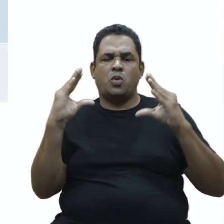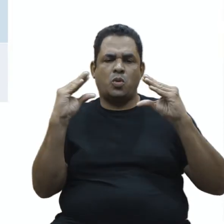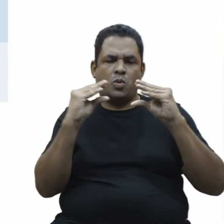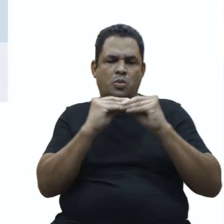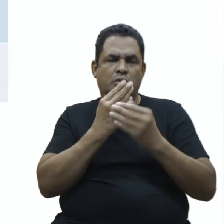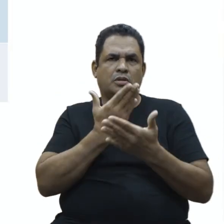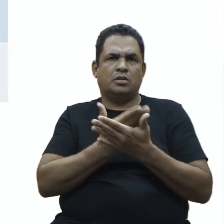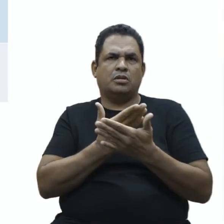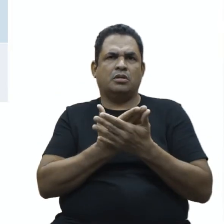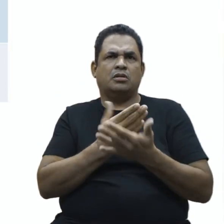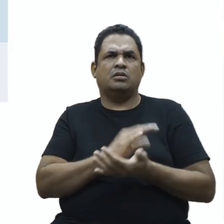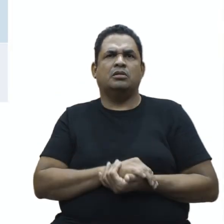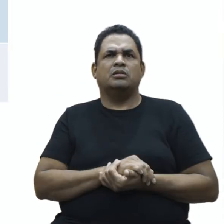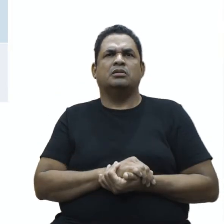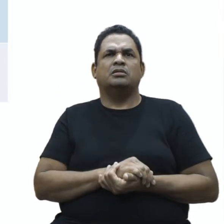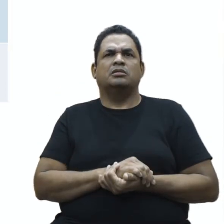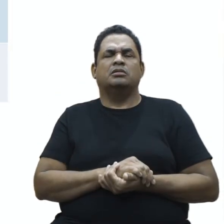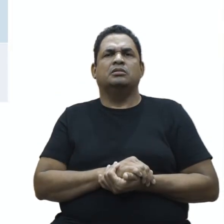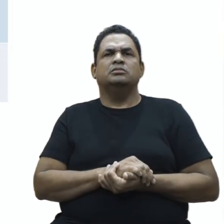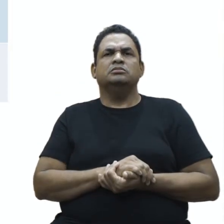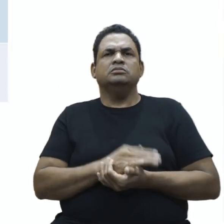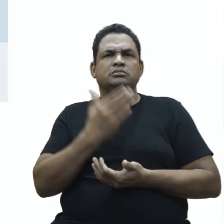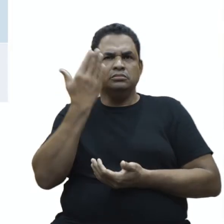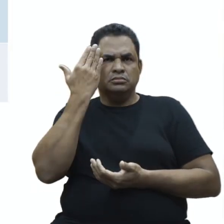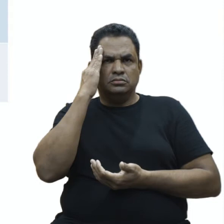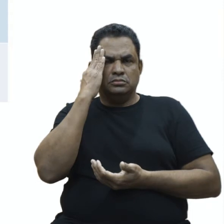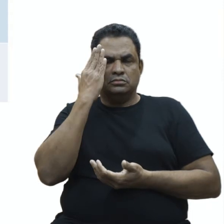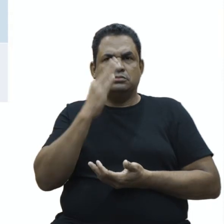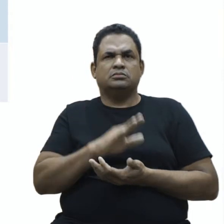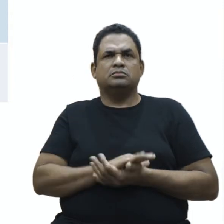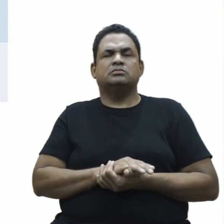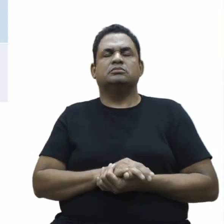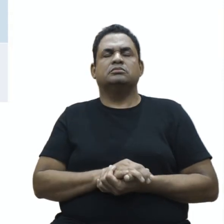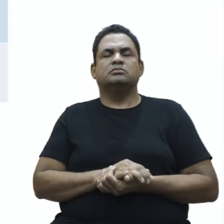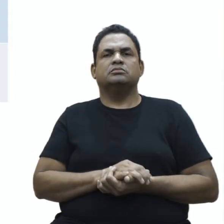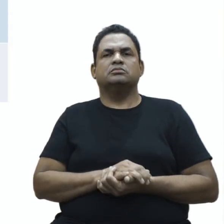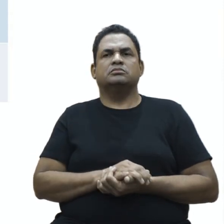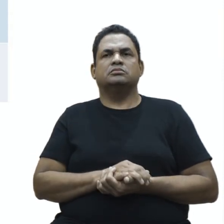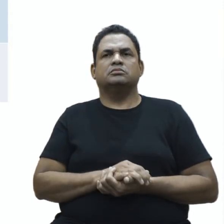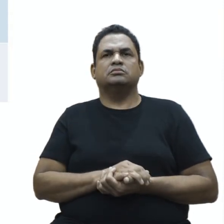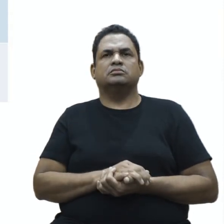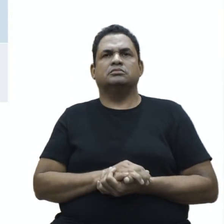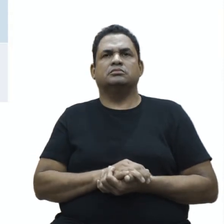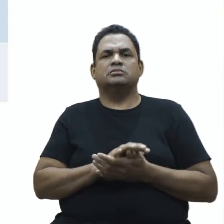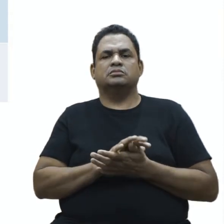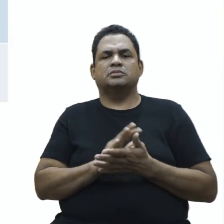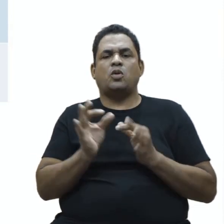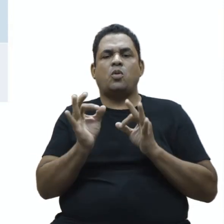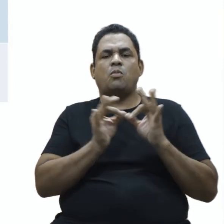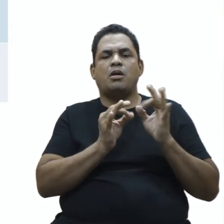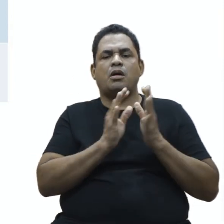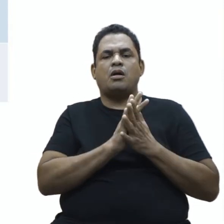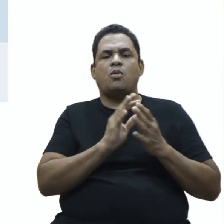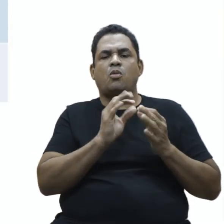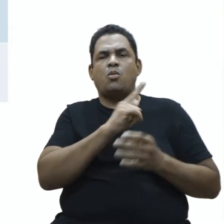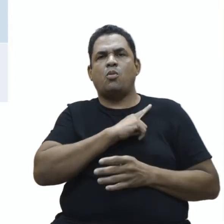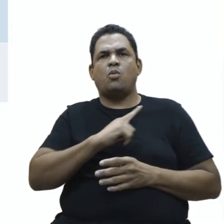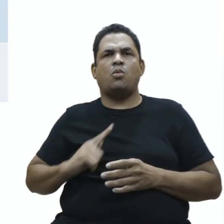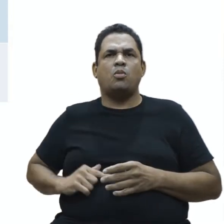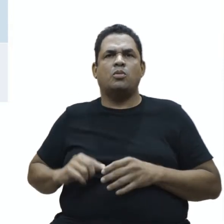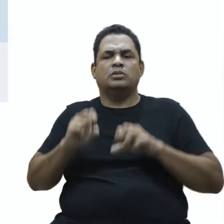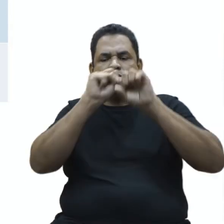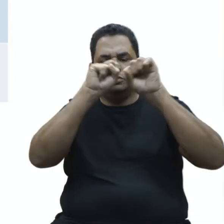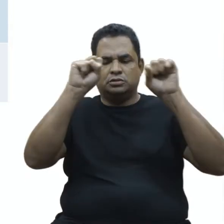aula de hoje, para vocês entenderem. Então, nós temos aqui formas de governo, sistema de governo e